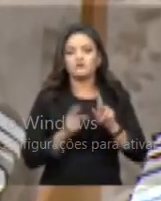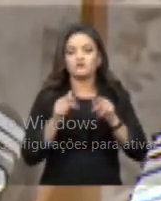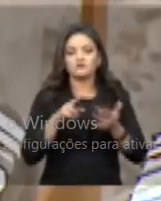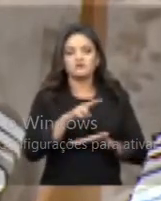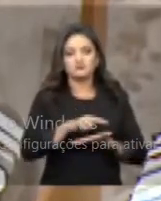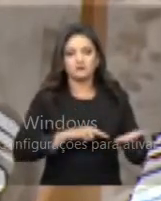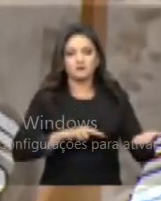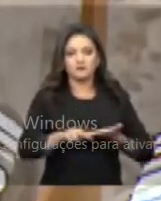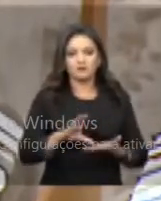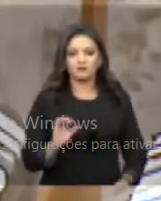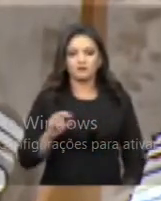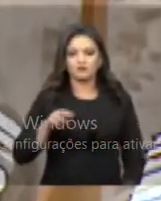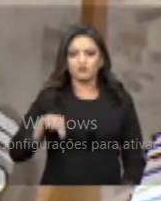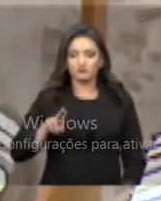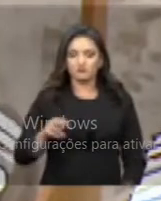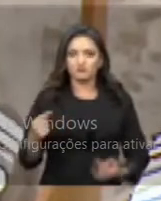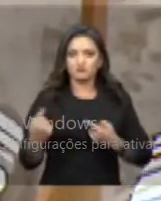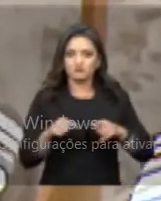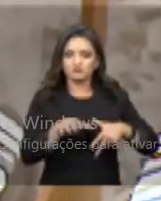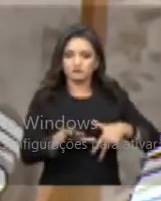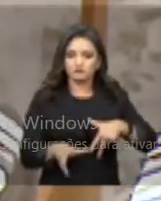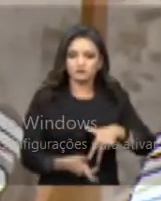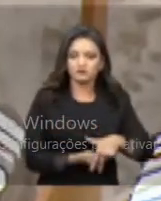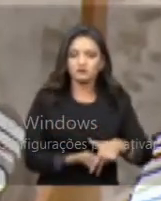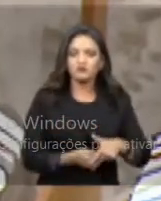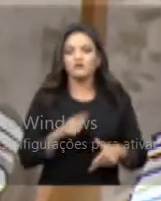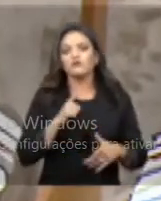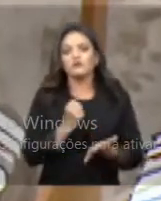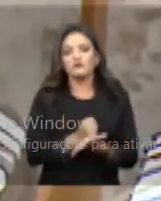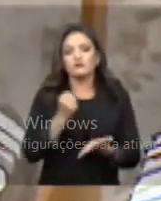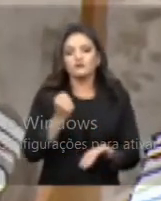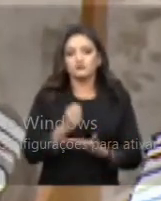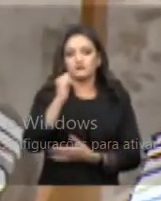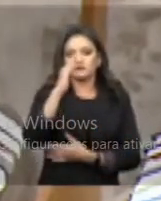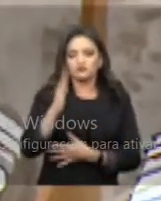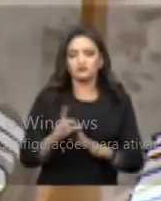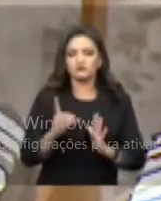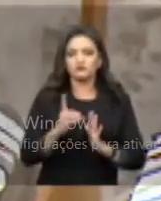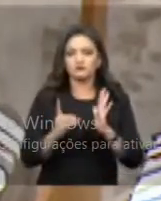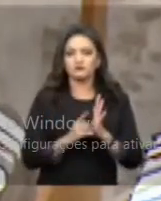Nações Unidas contra a Corrupção, promulgada no Brasil pelo Decreto